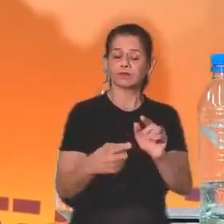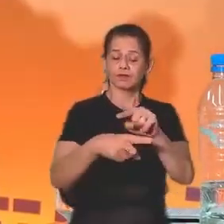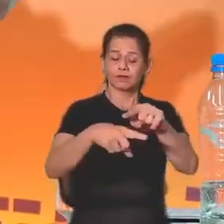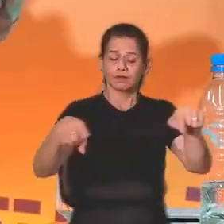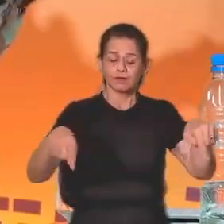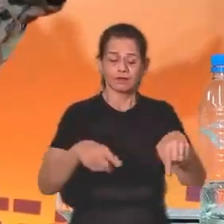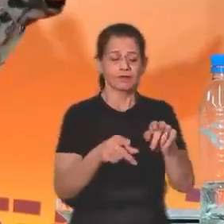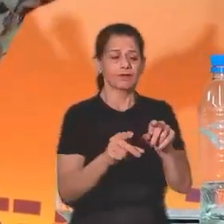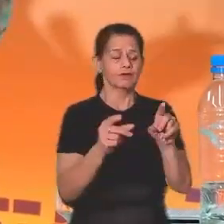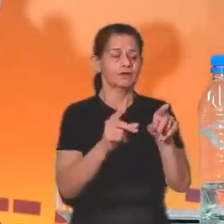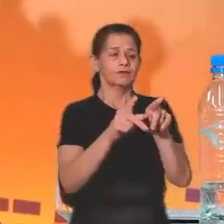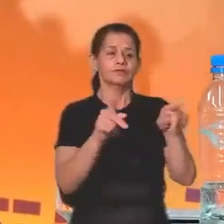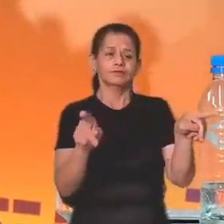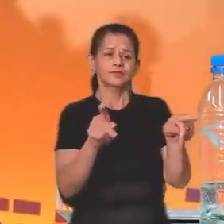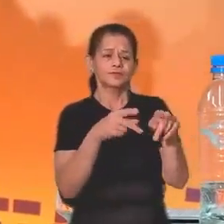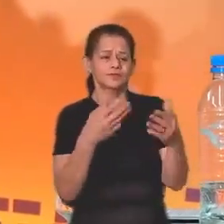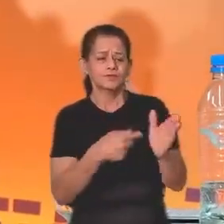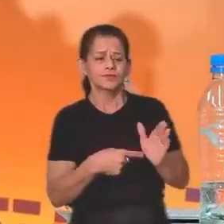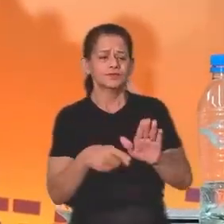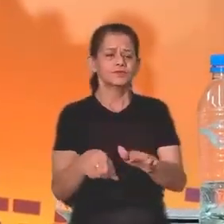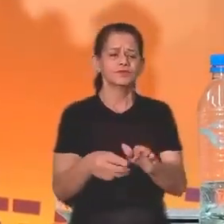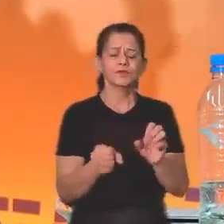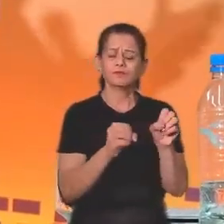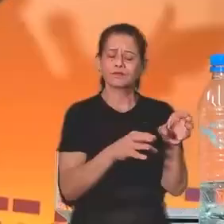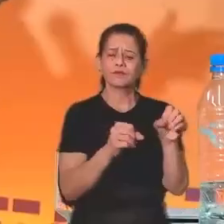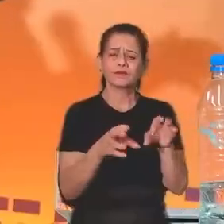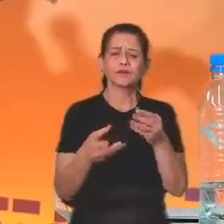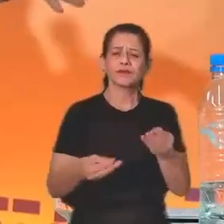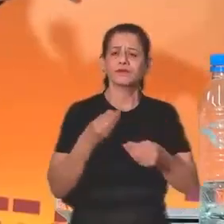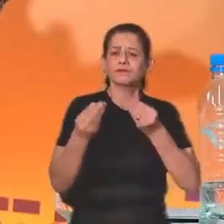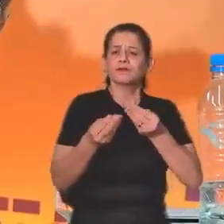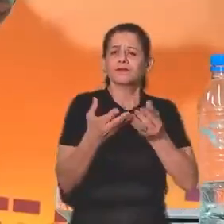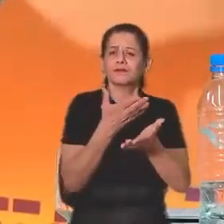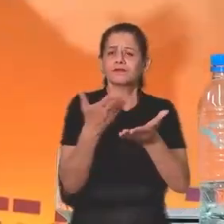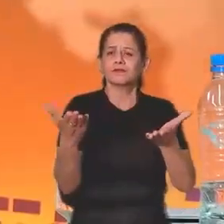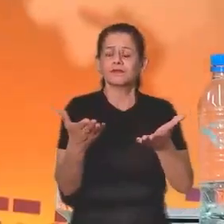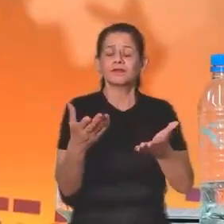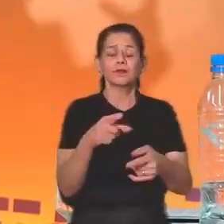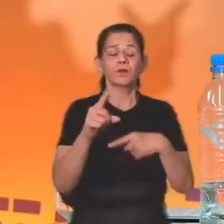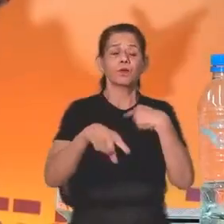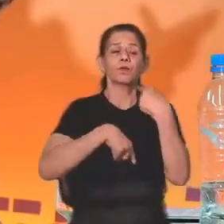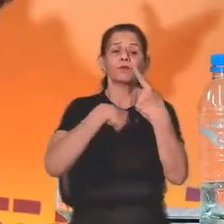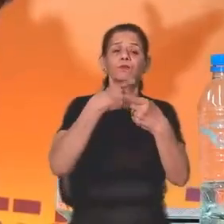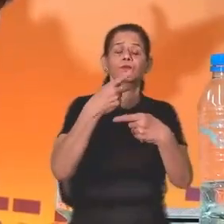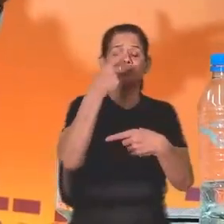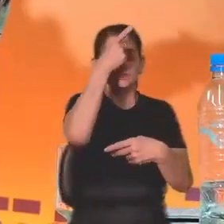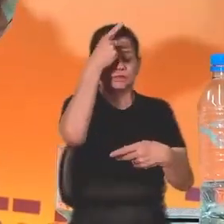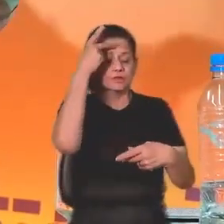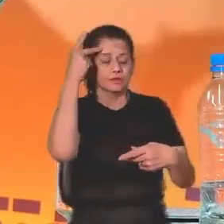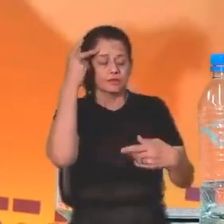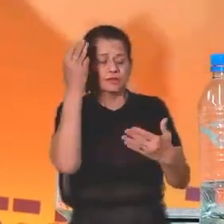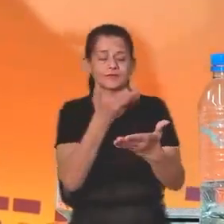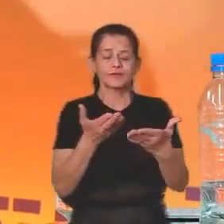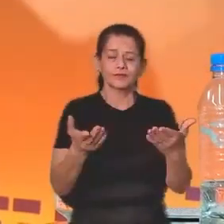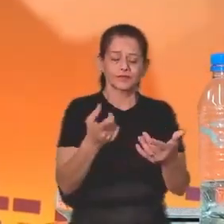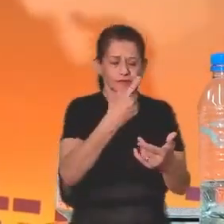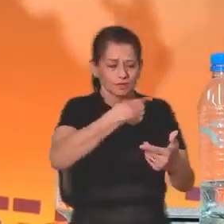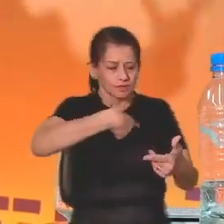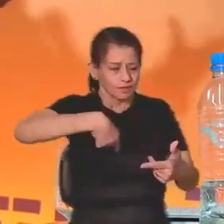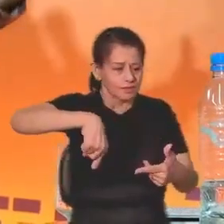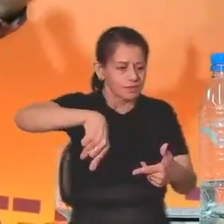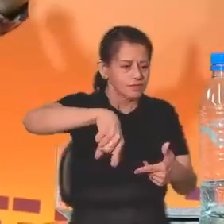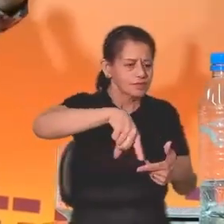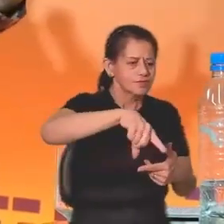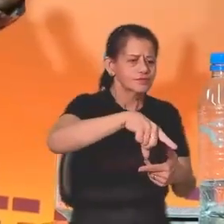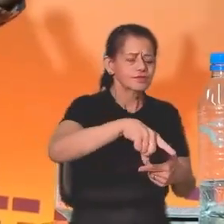mas me mostrava ali a escrita dela. Então, as outras pessoas também que estão em volta ali de